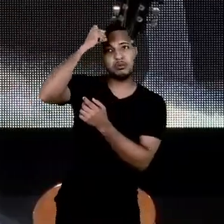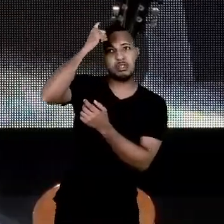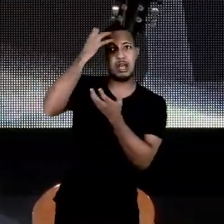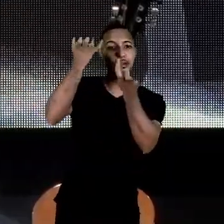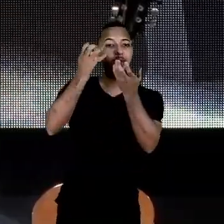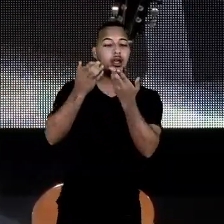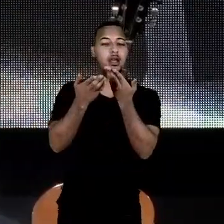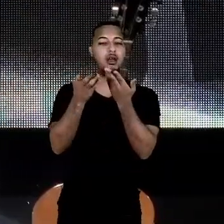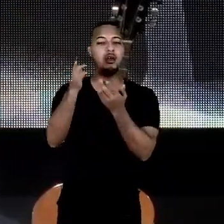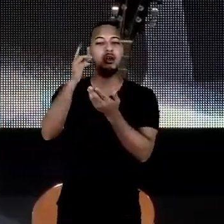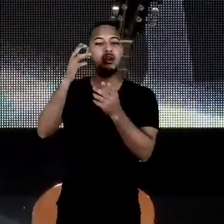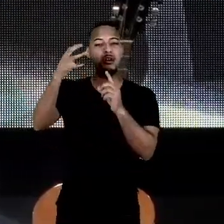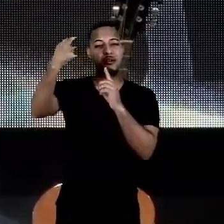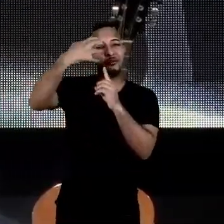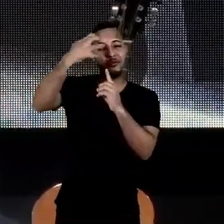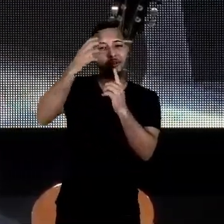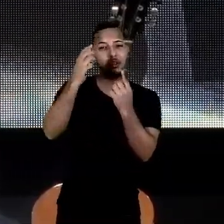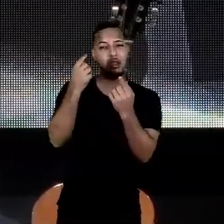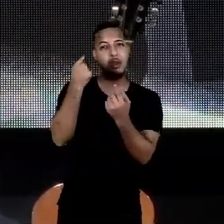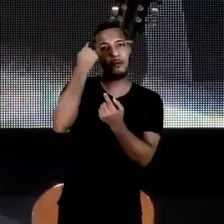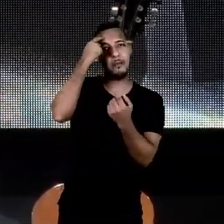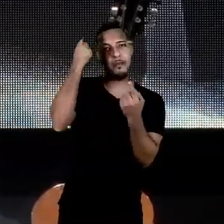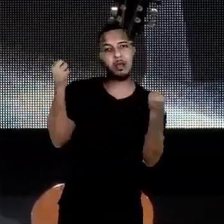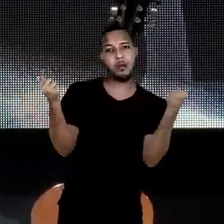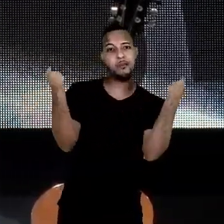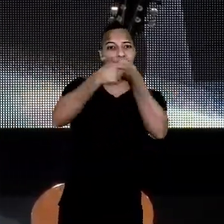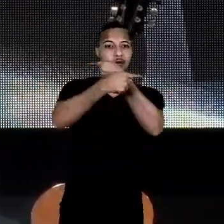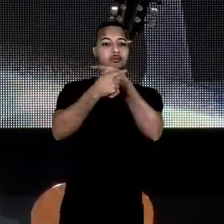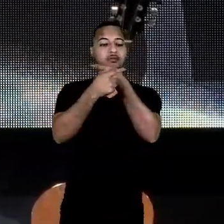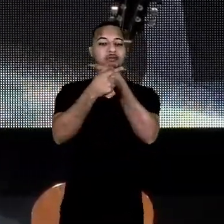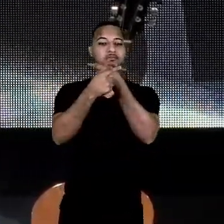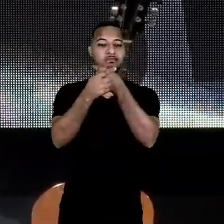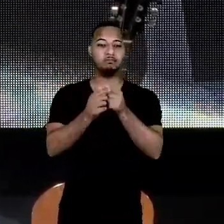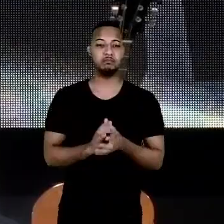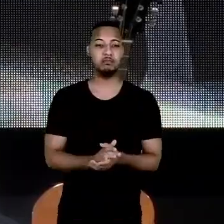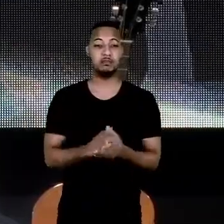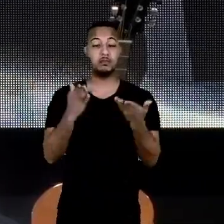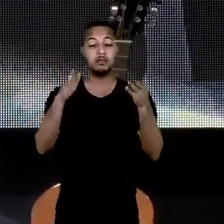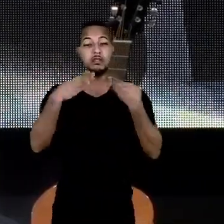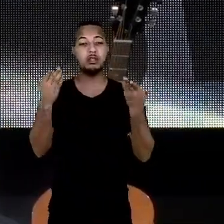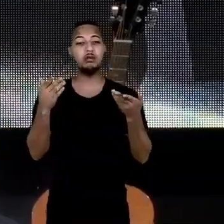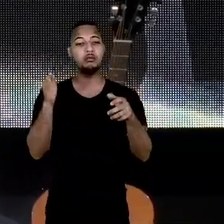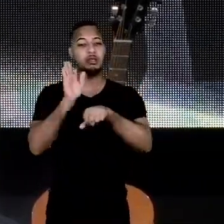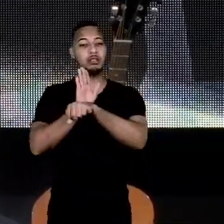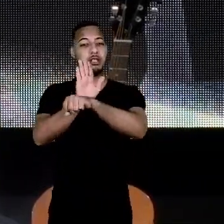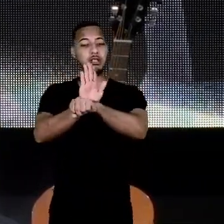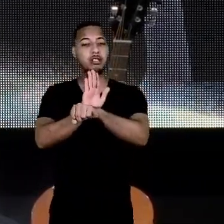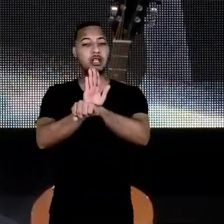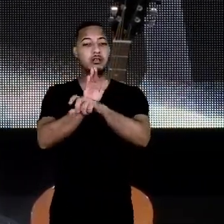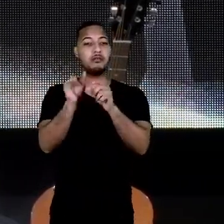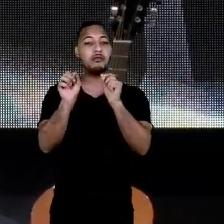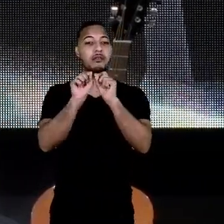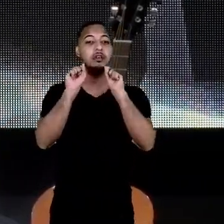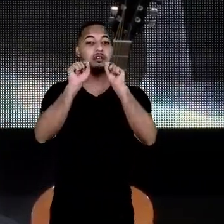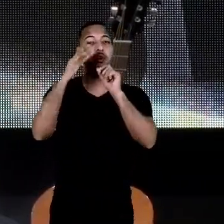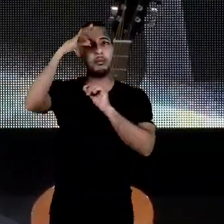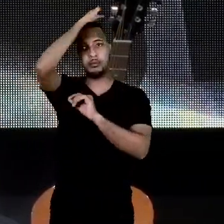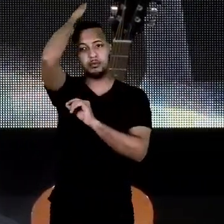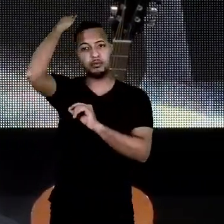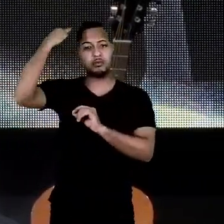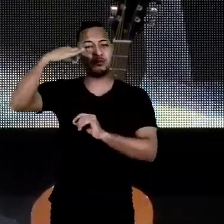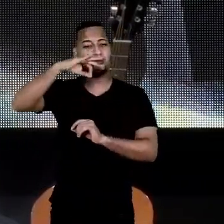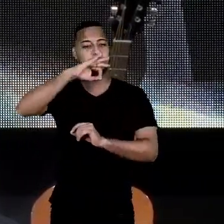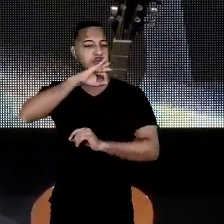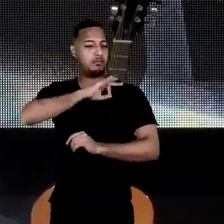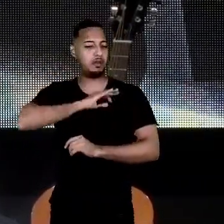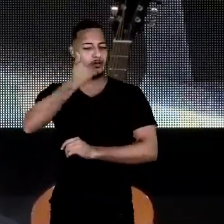como diz a palavra de Deus. Então, nessa tarde, o Espírito Santo de Deus, sabe, Ele já começou a falar no